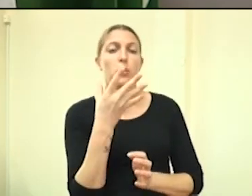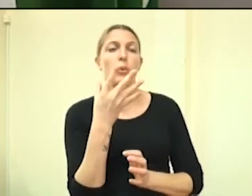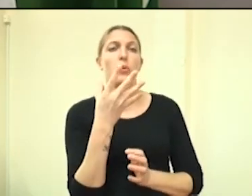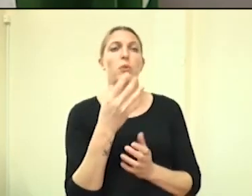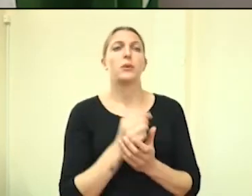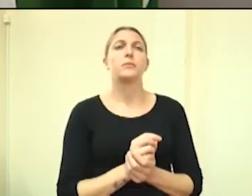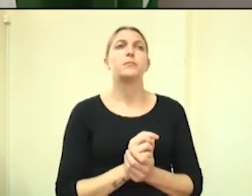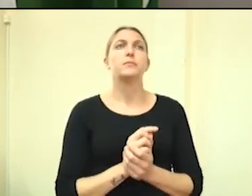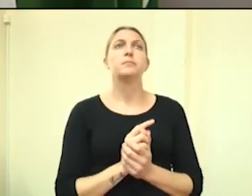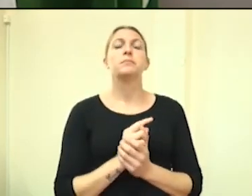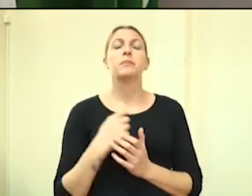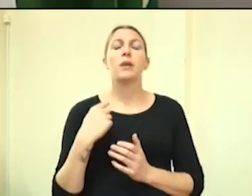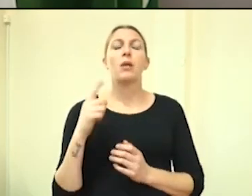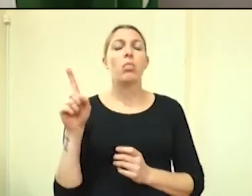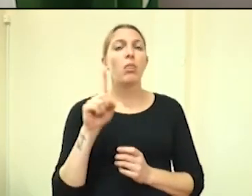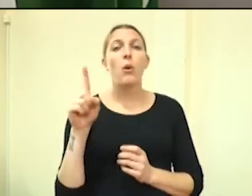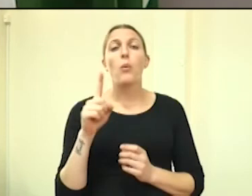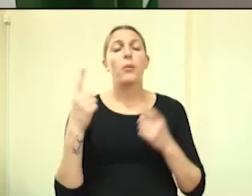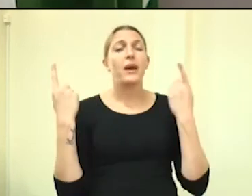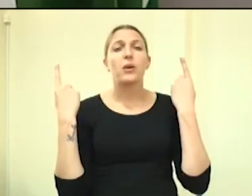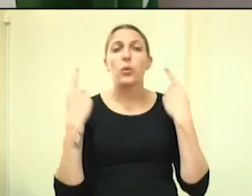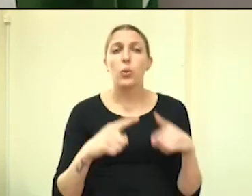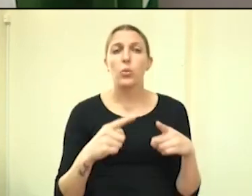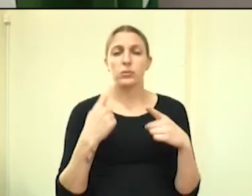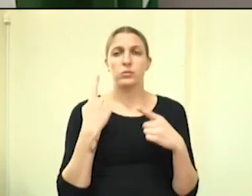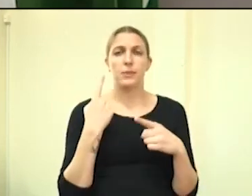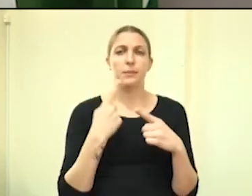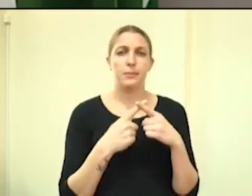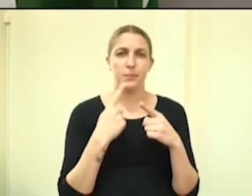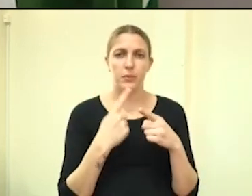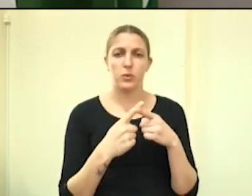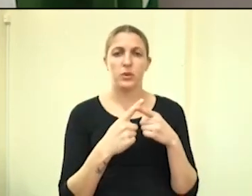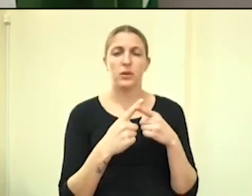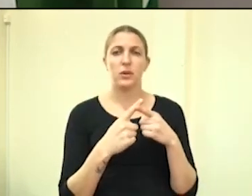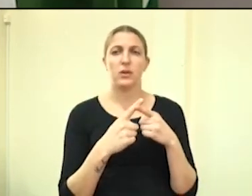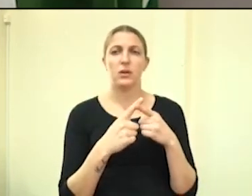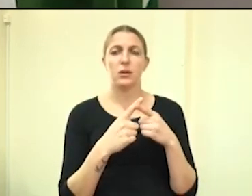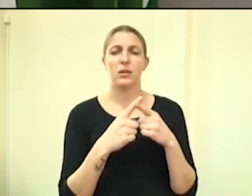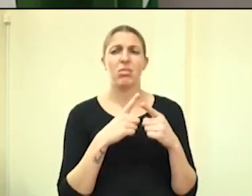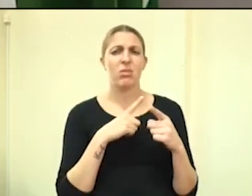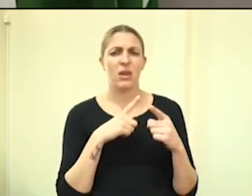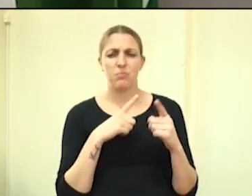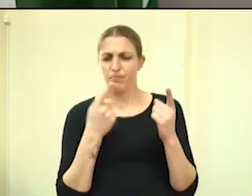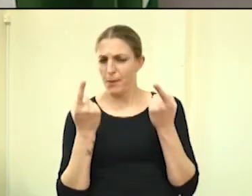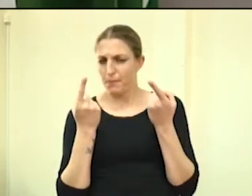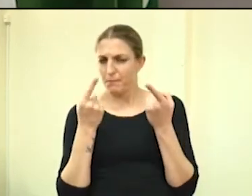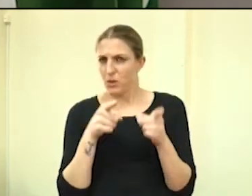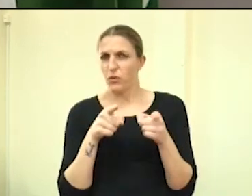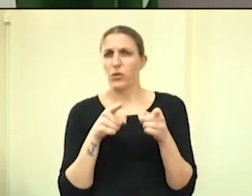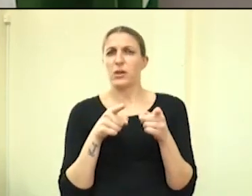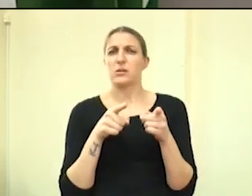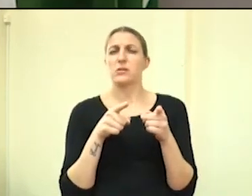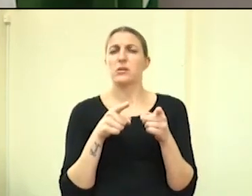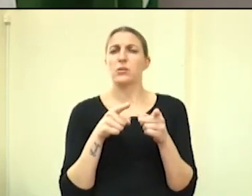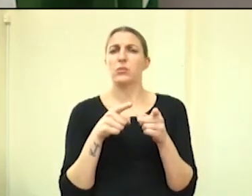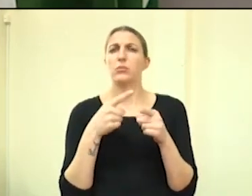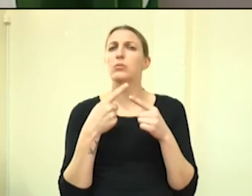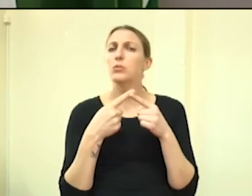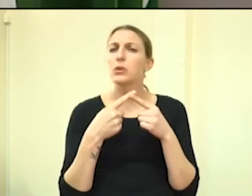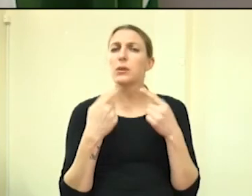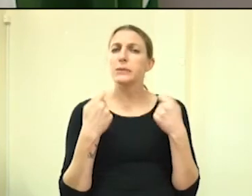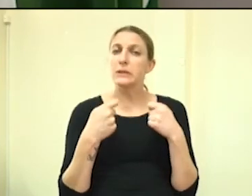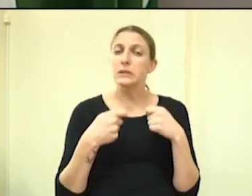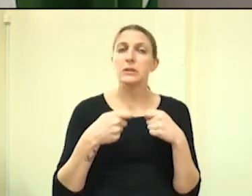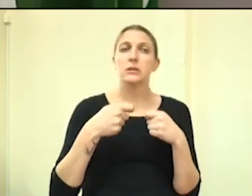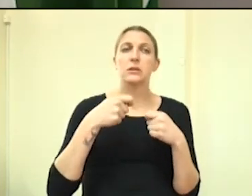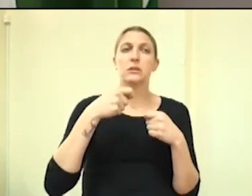não é contrário, e até porque ele entende também uma provocação para que talvez haja esse entendimento do